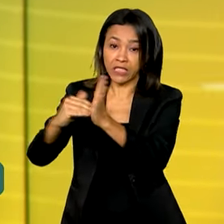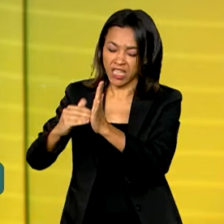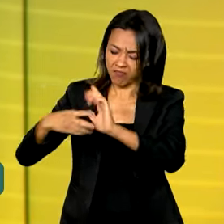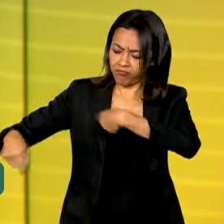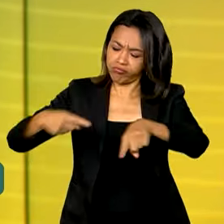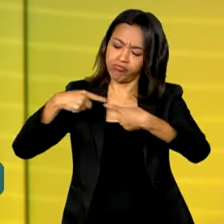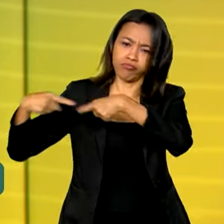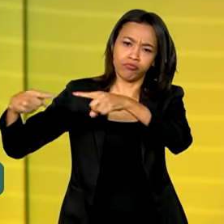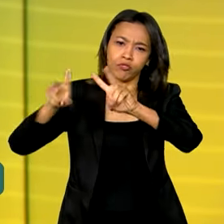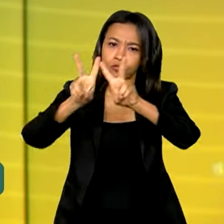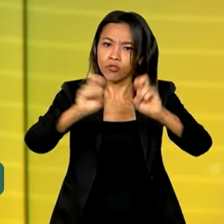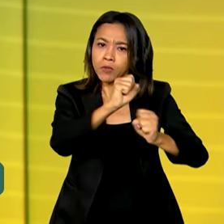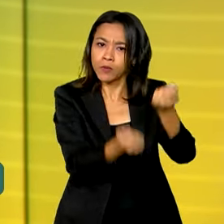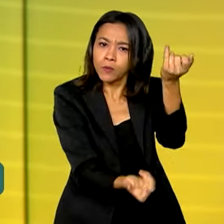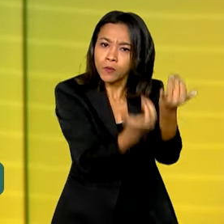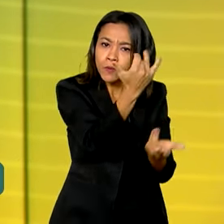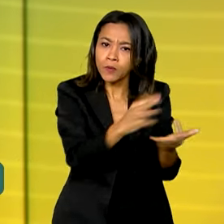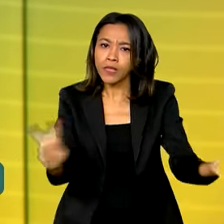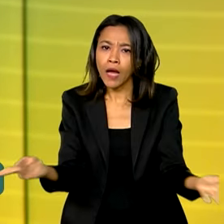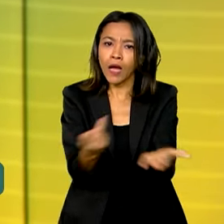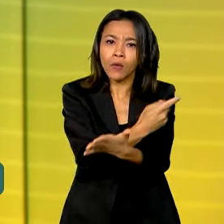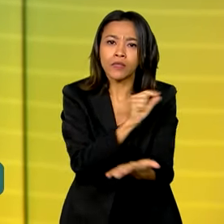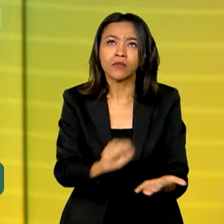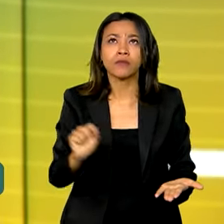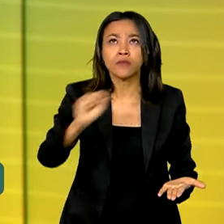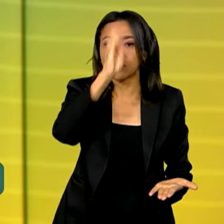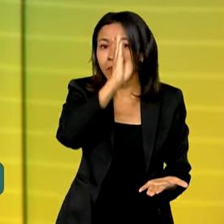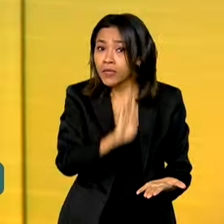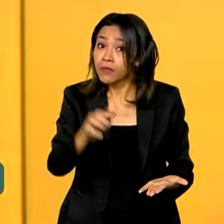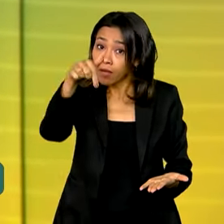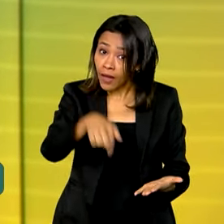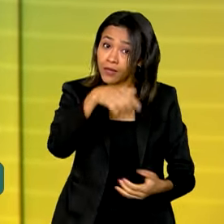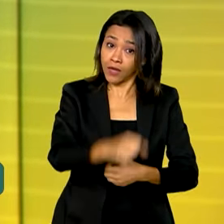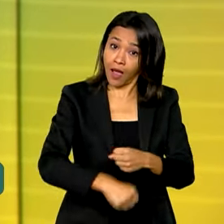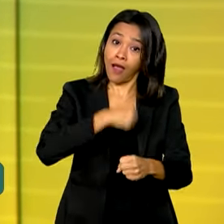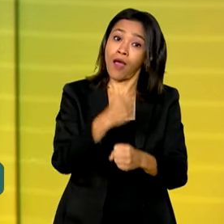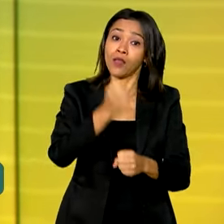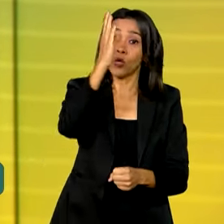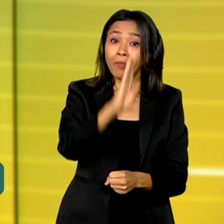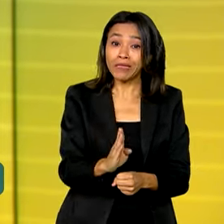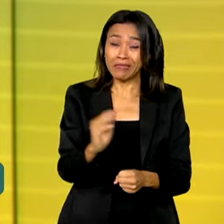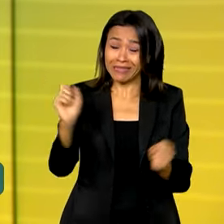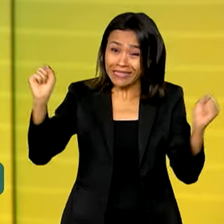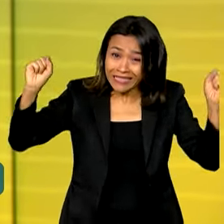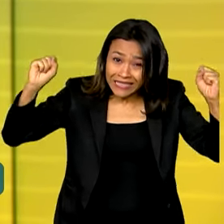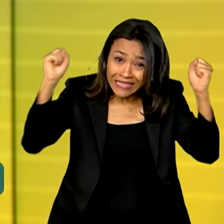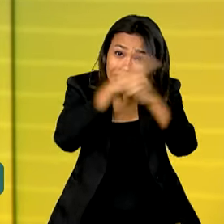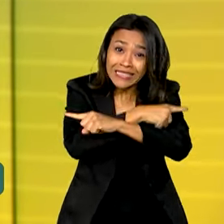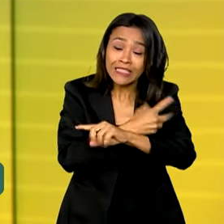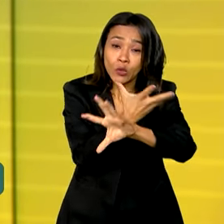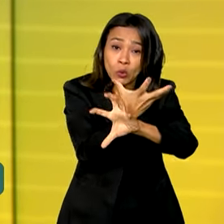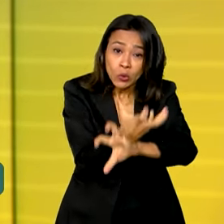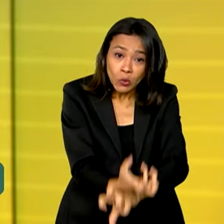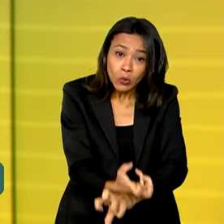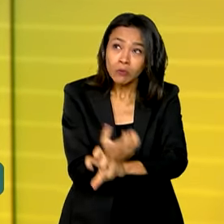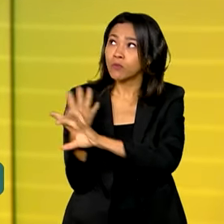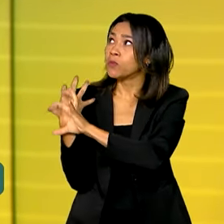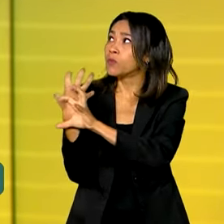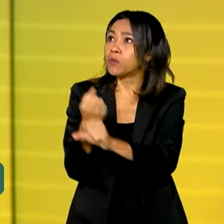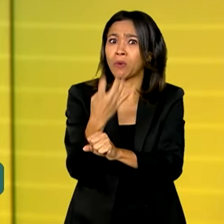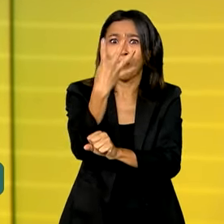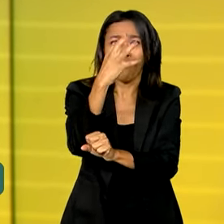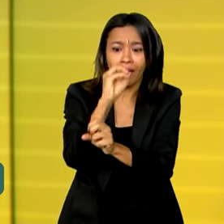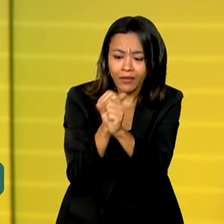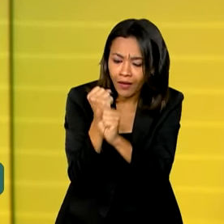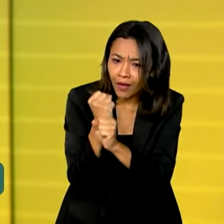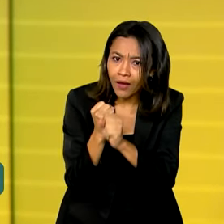que atingem diferentes regiões do país. Ela explicou que este ano o Brasil está enfrentando a pior escassez de água dos últimos 40 anos na